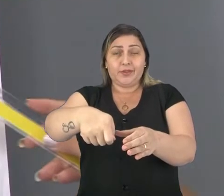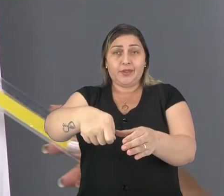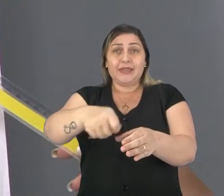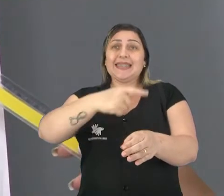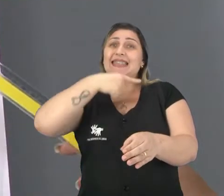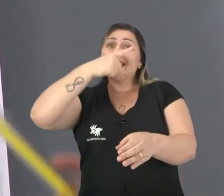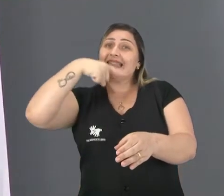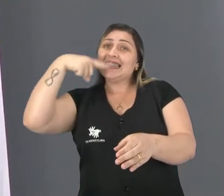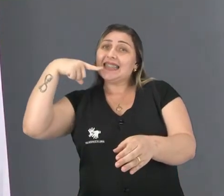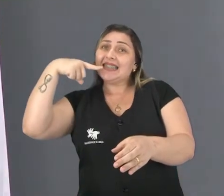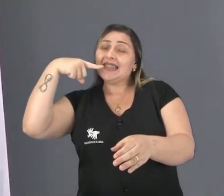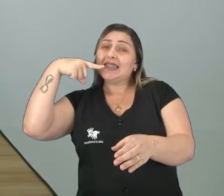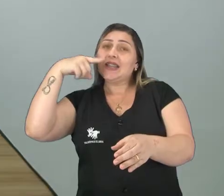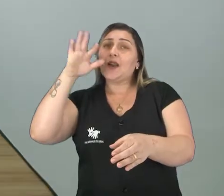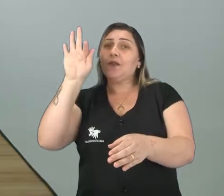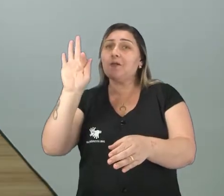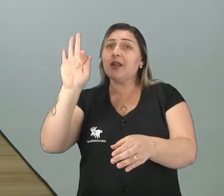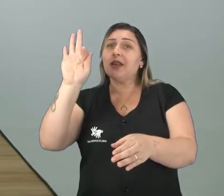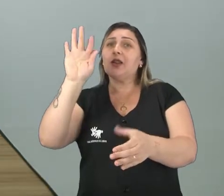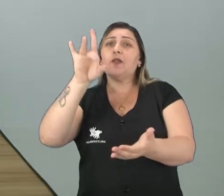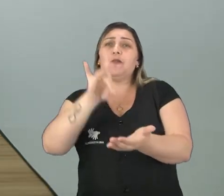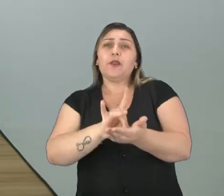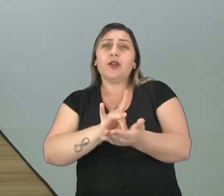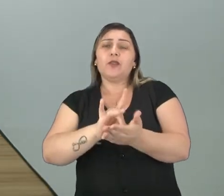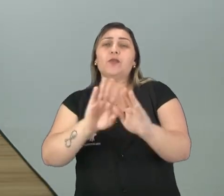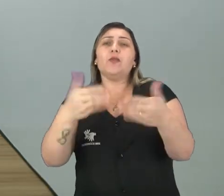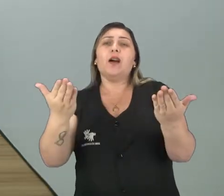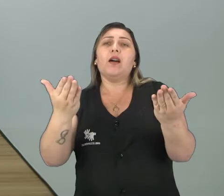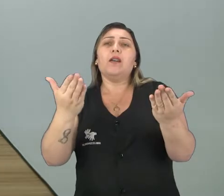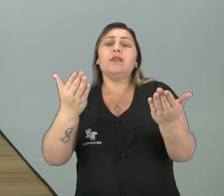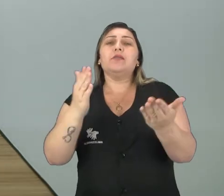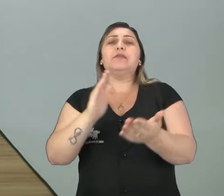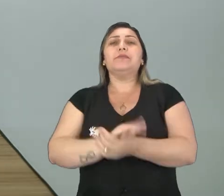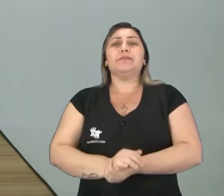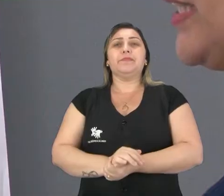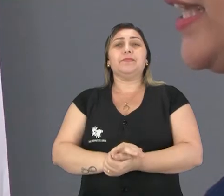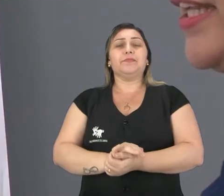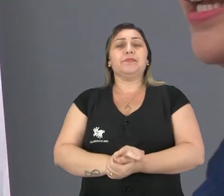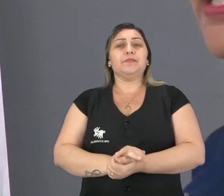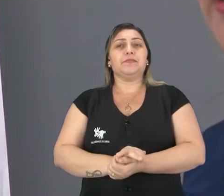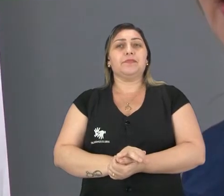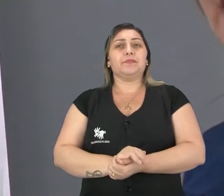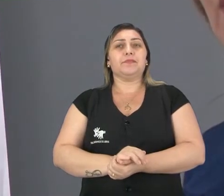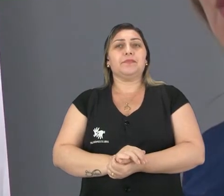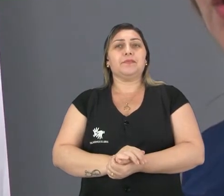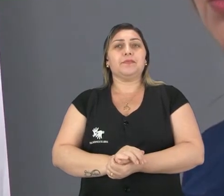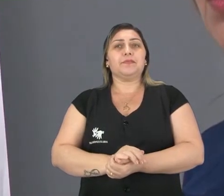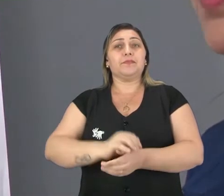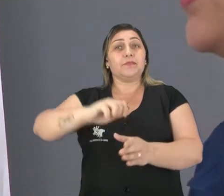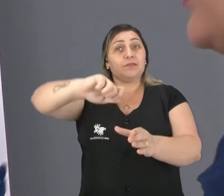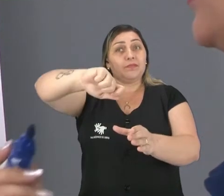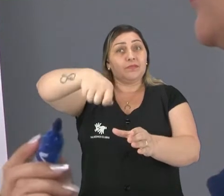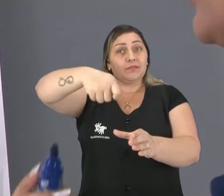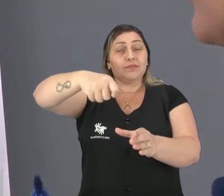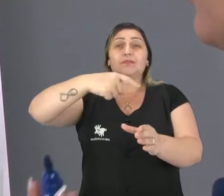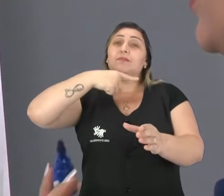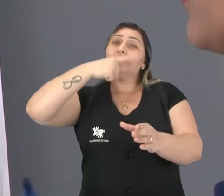enquanto escovamos os dentes? Verdadeiro ou falso? Devemos fechar a torneira